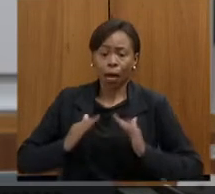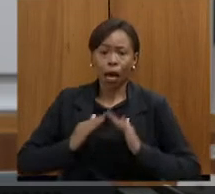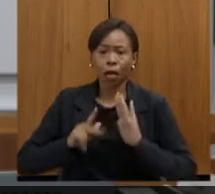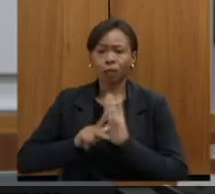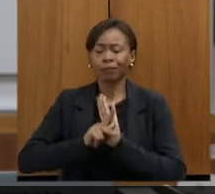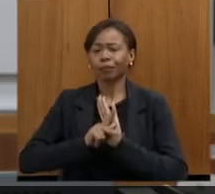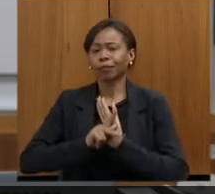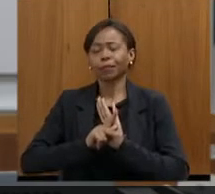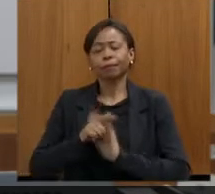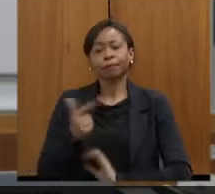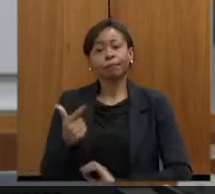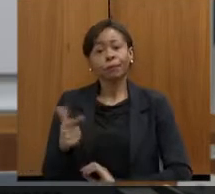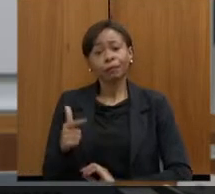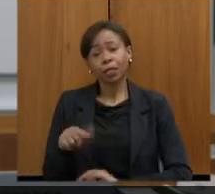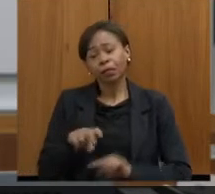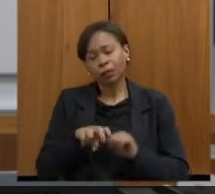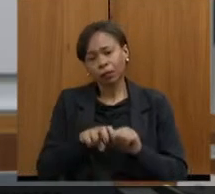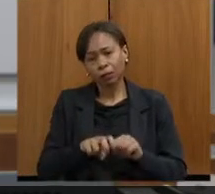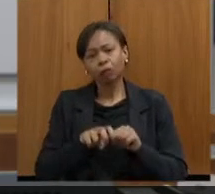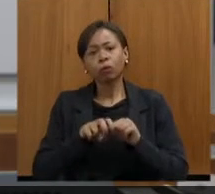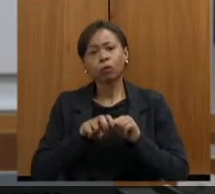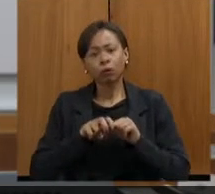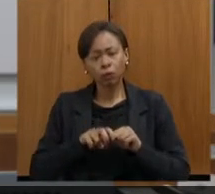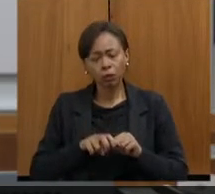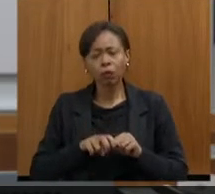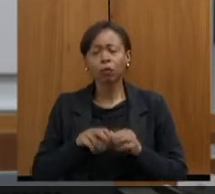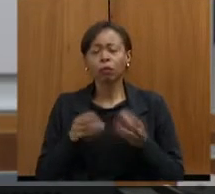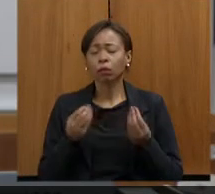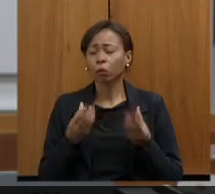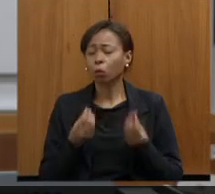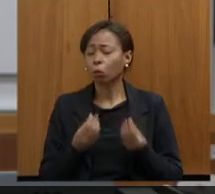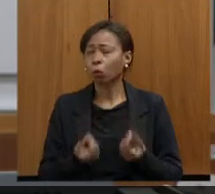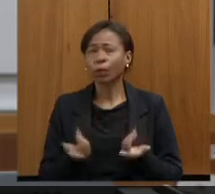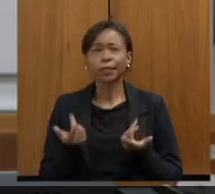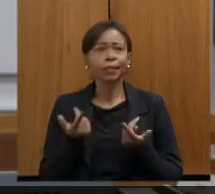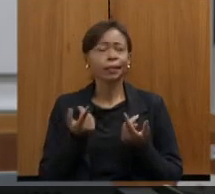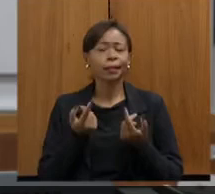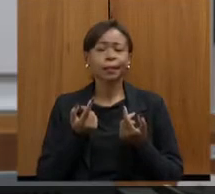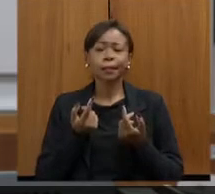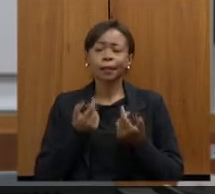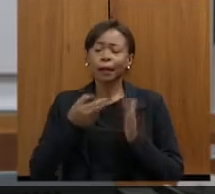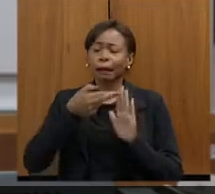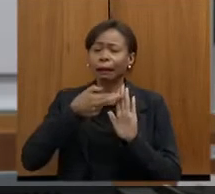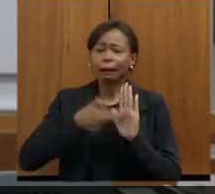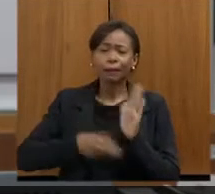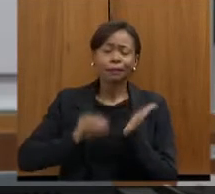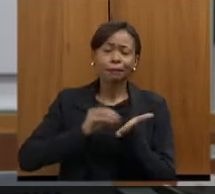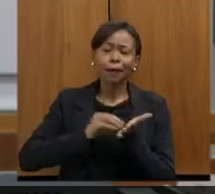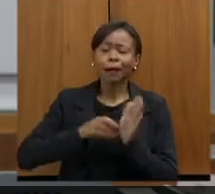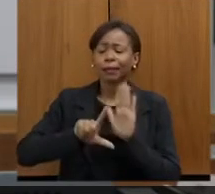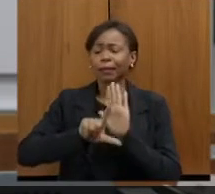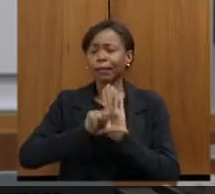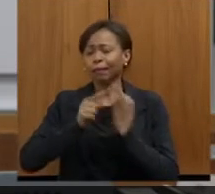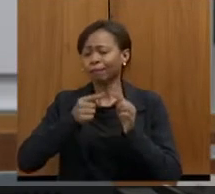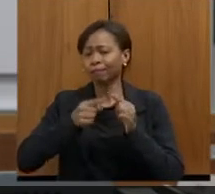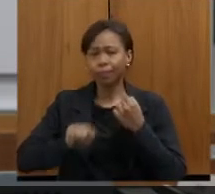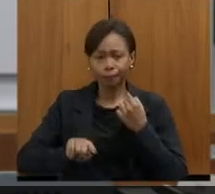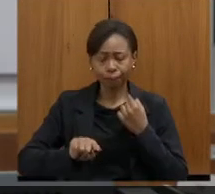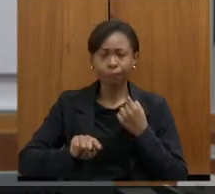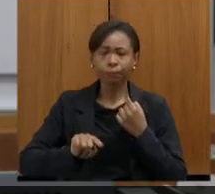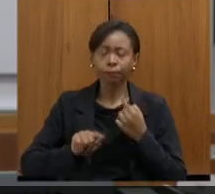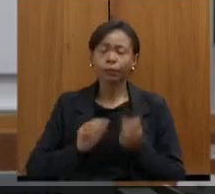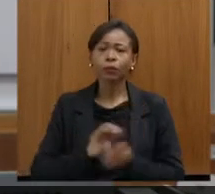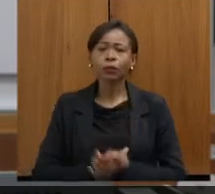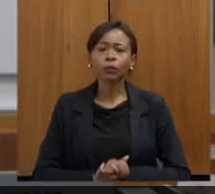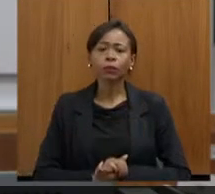tanta irregularidade dominial e fundiária. A regularização